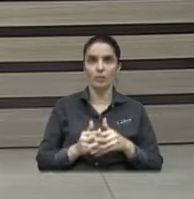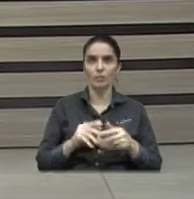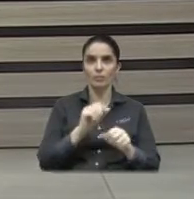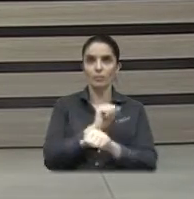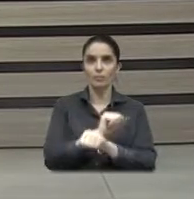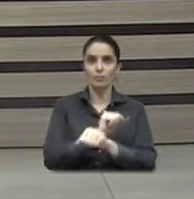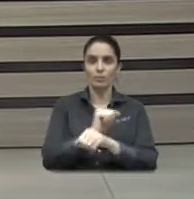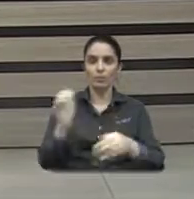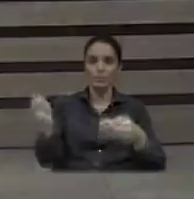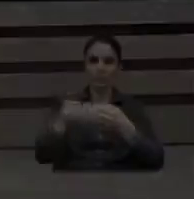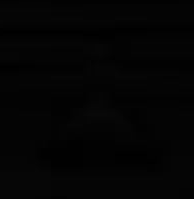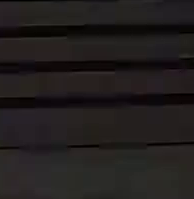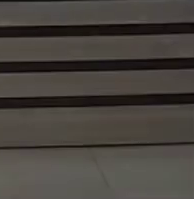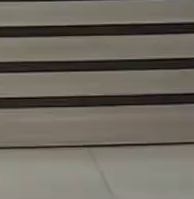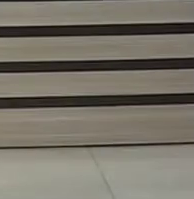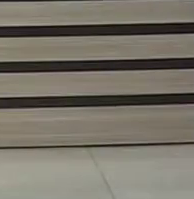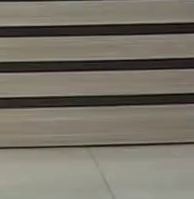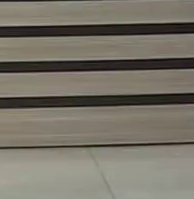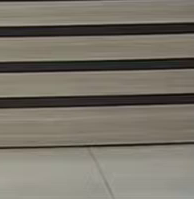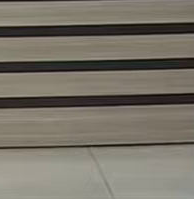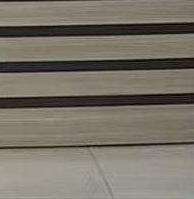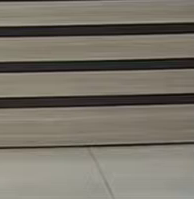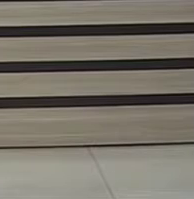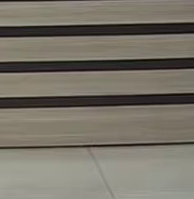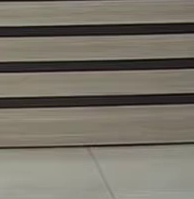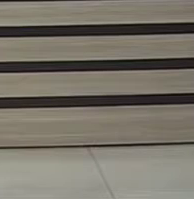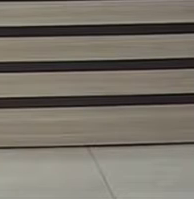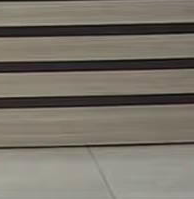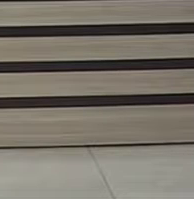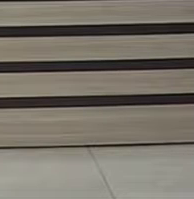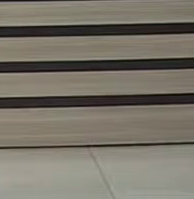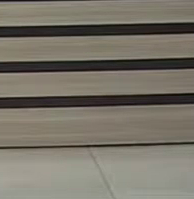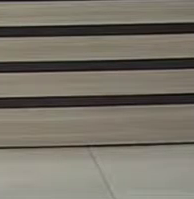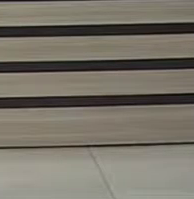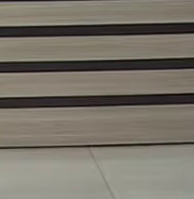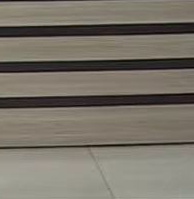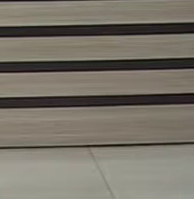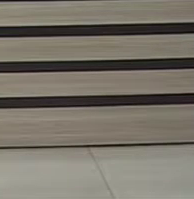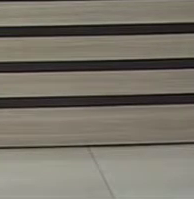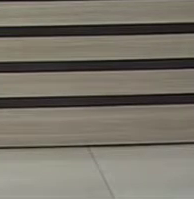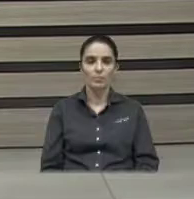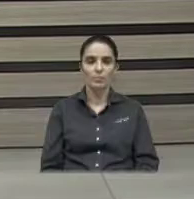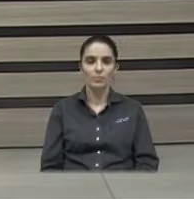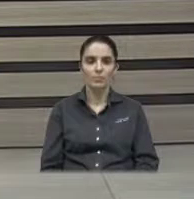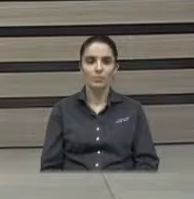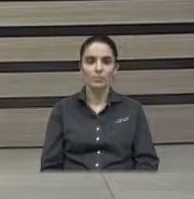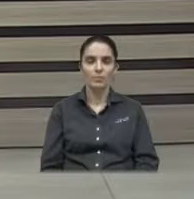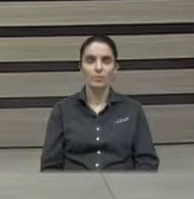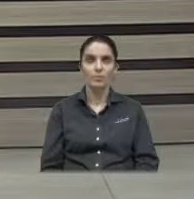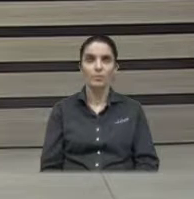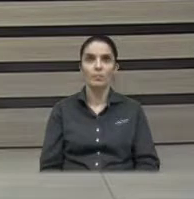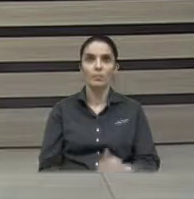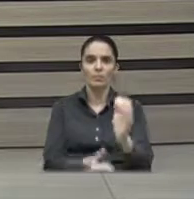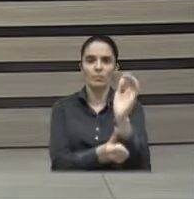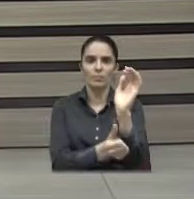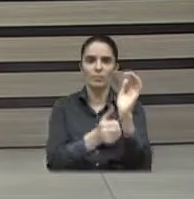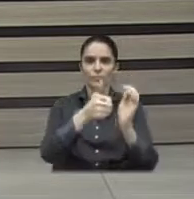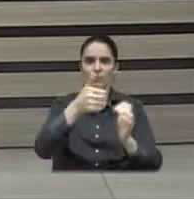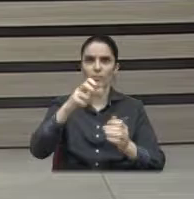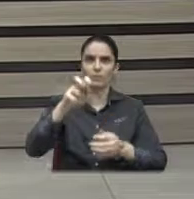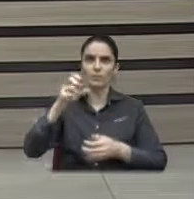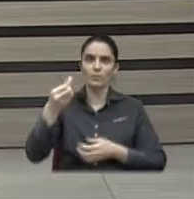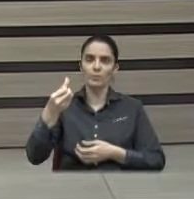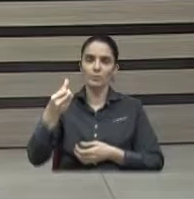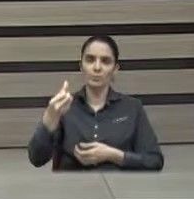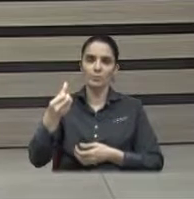Suspende por 1 minuto. Tá. Item 6 da pauta. O projeto de lei 156,